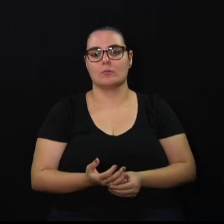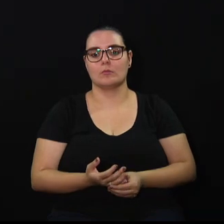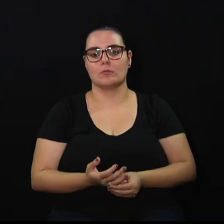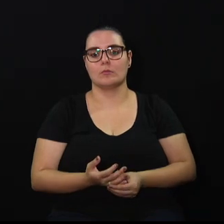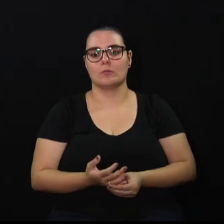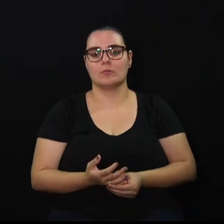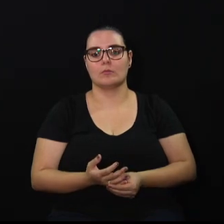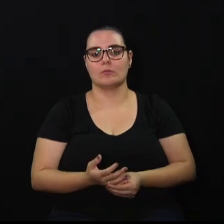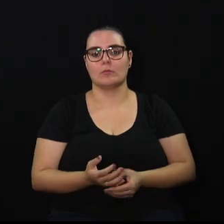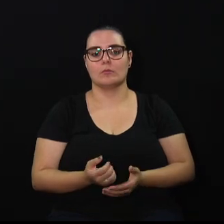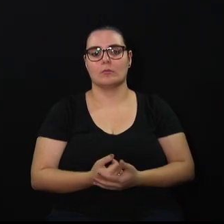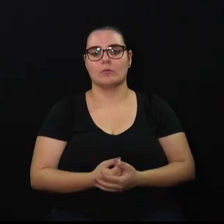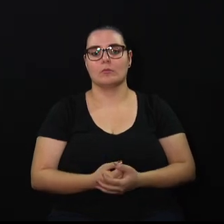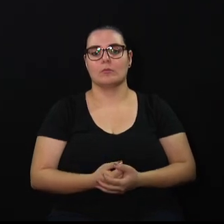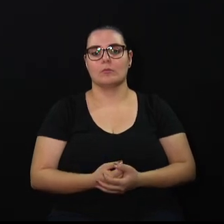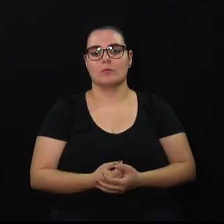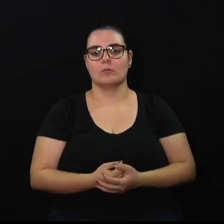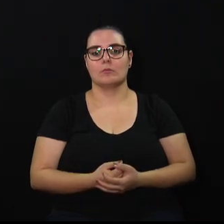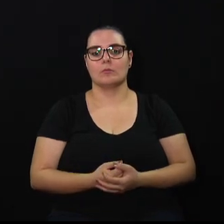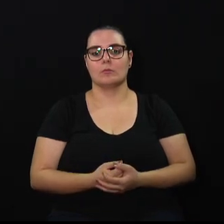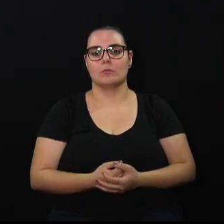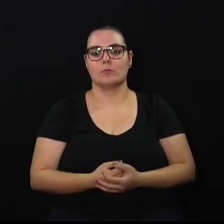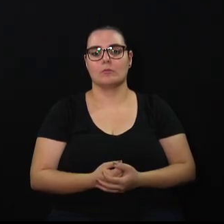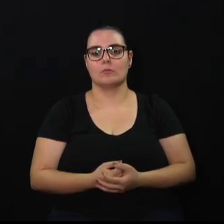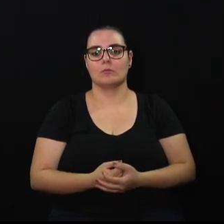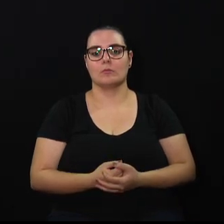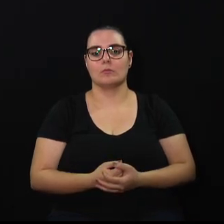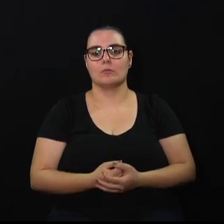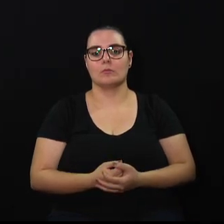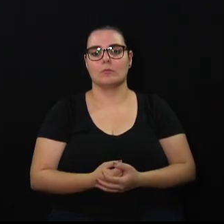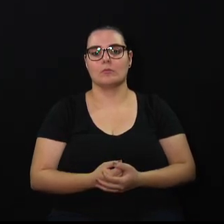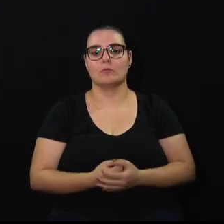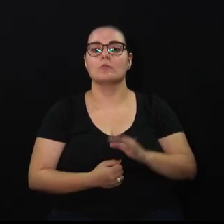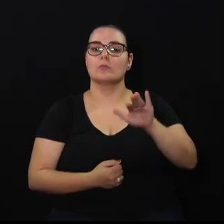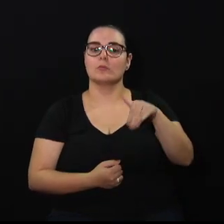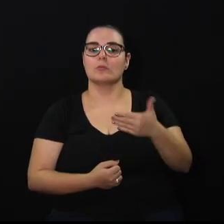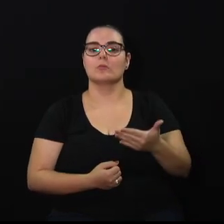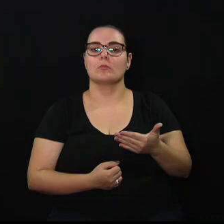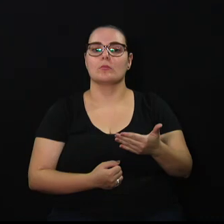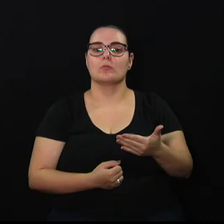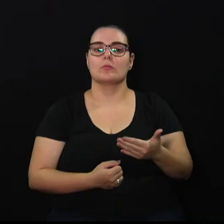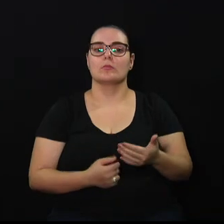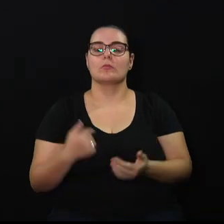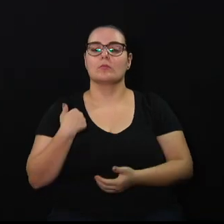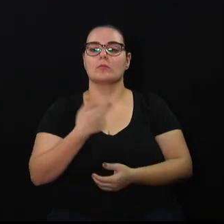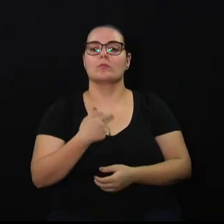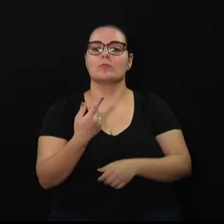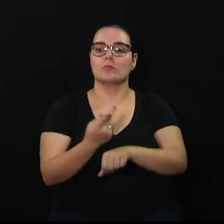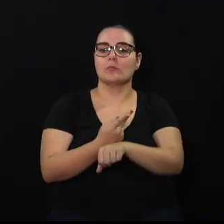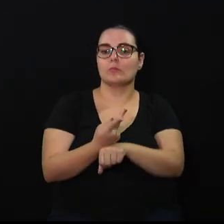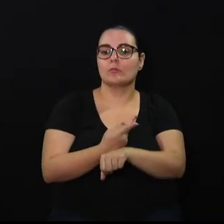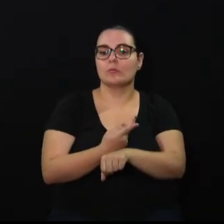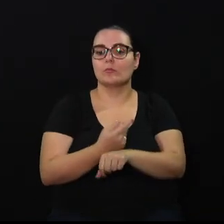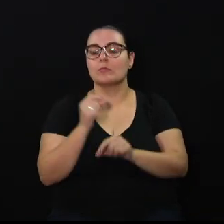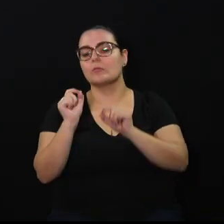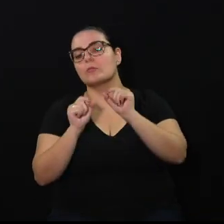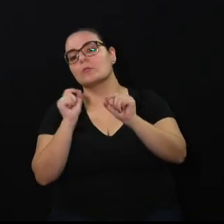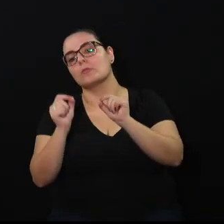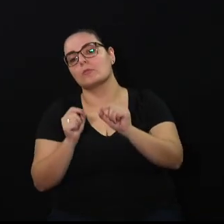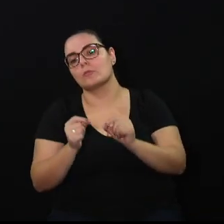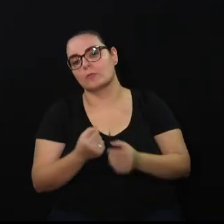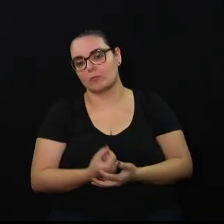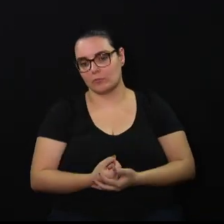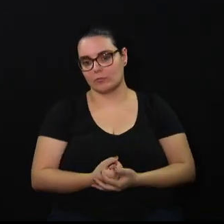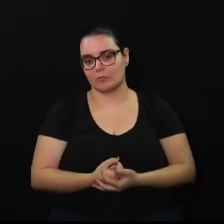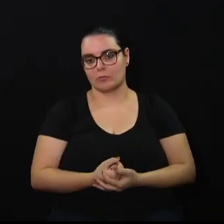bom é quando a gente volta quando a gente vai procurar entrar mas o que a gente precisa a